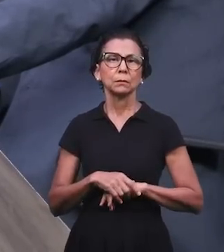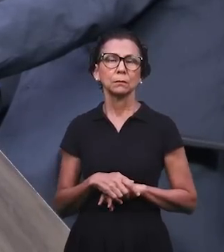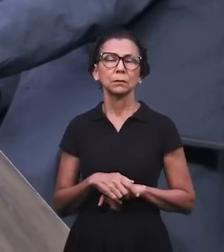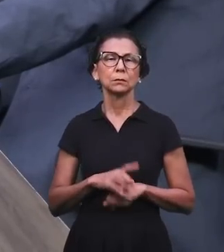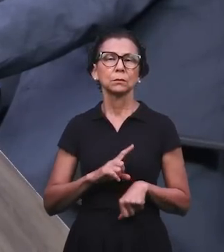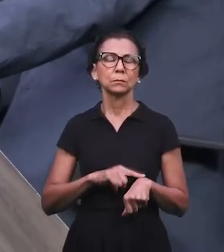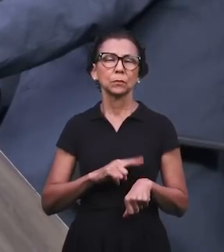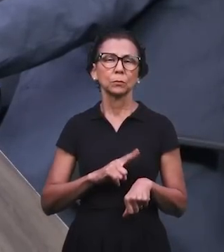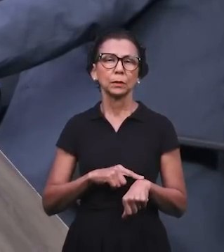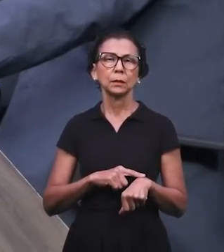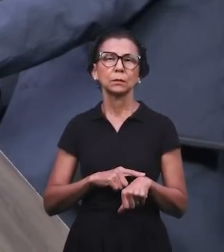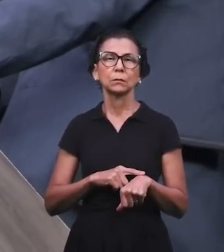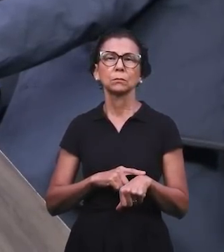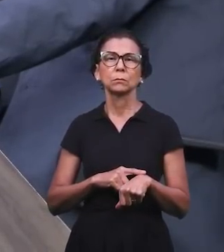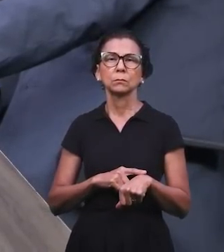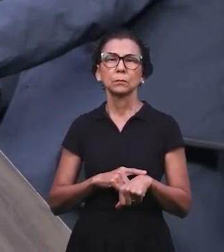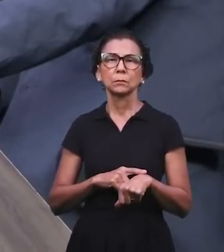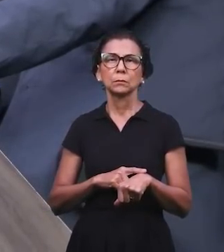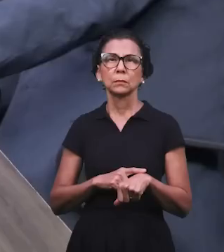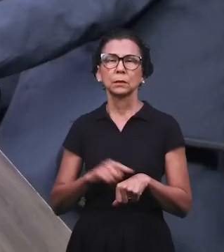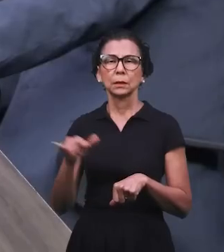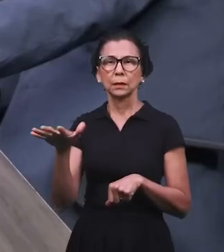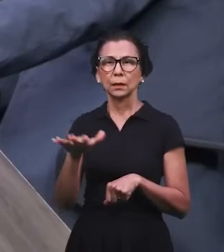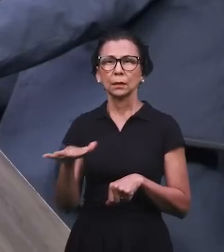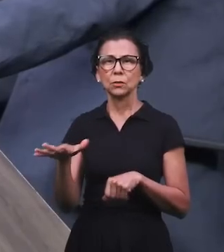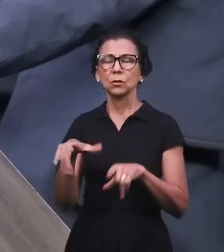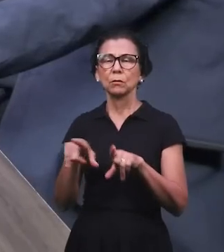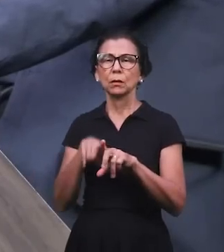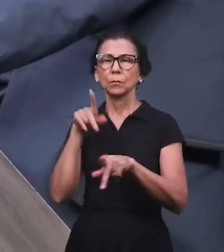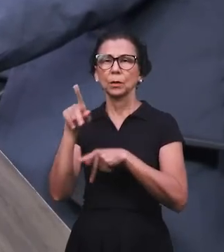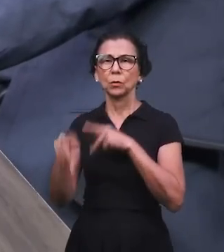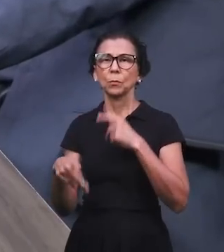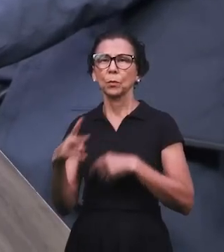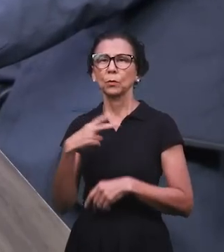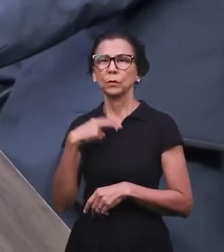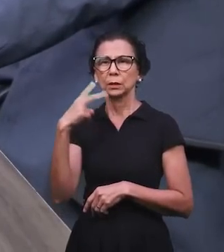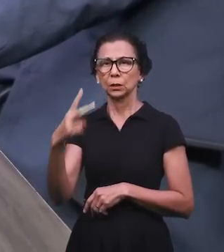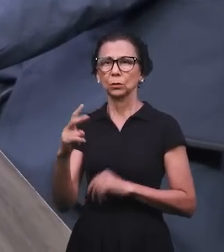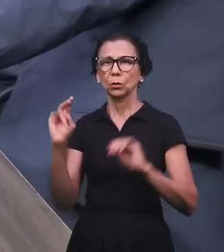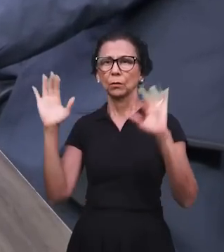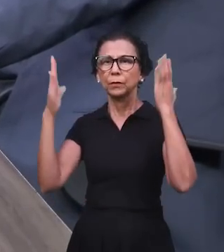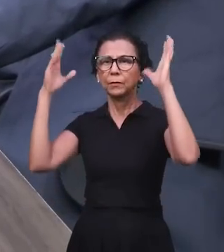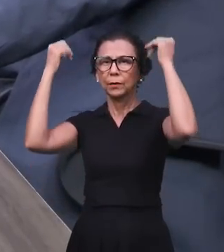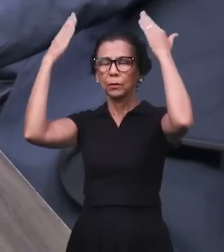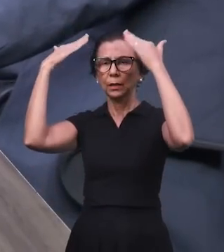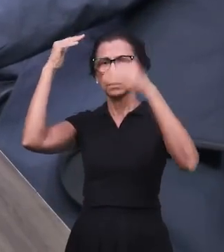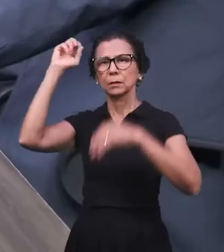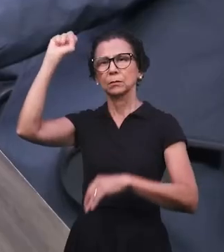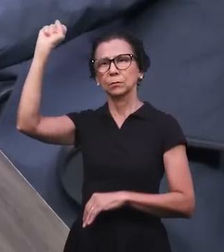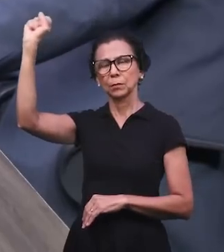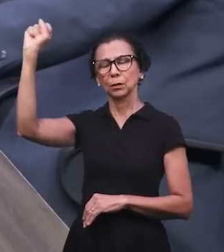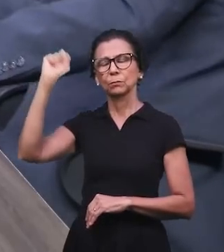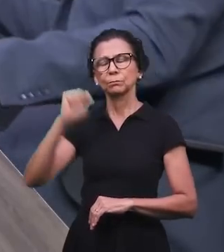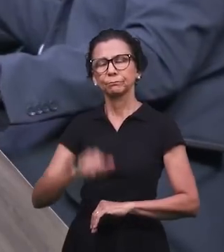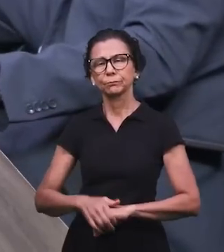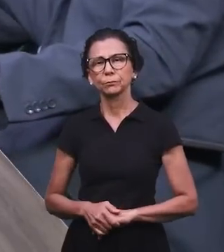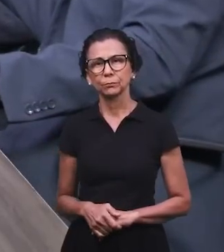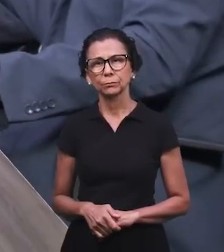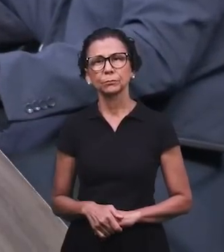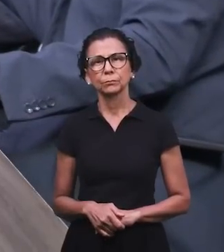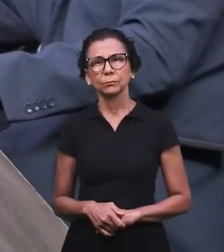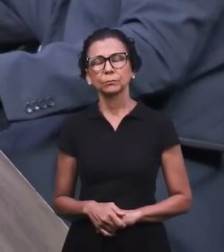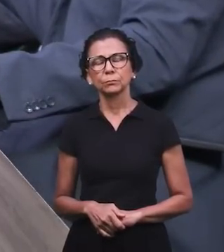deu a revelação que anula qualquer oposição que possa surgir na vida do servo. Interessante os elementos proféticos, que você percebe